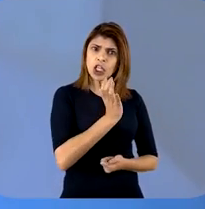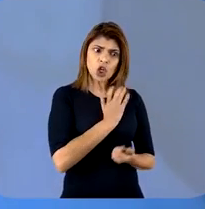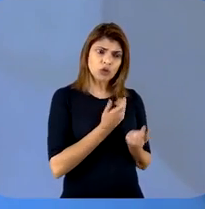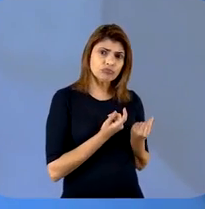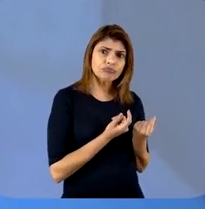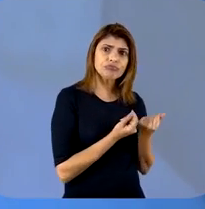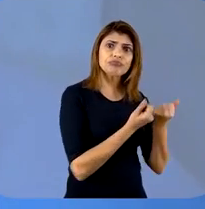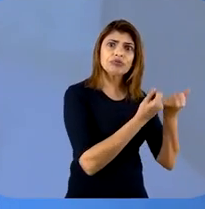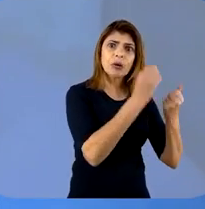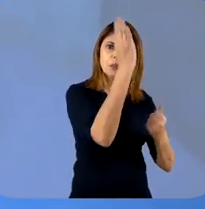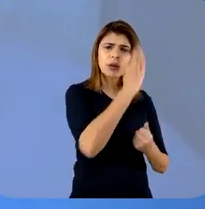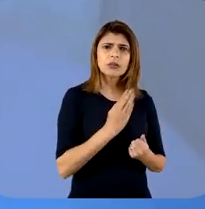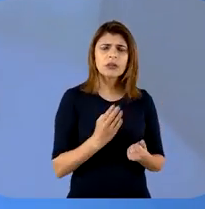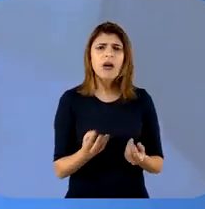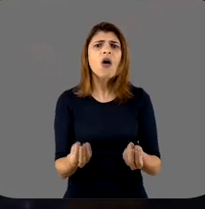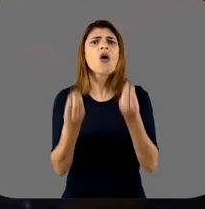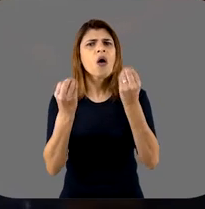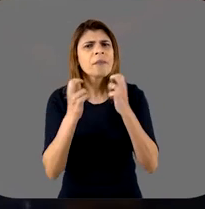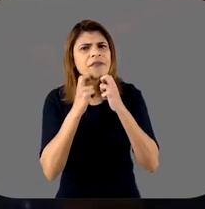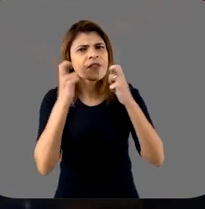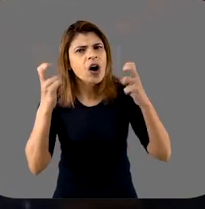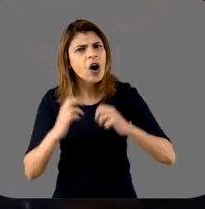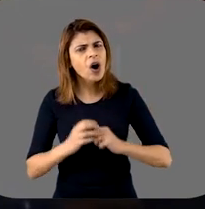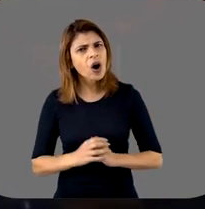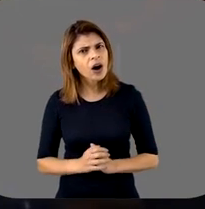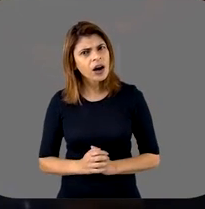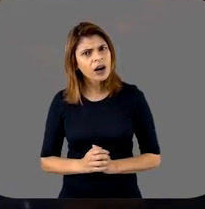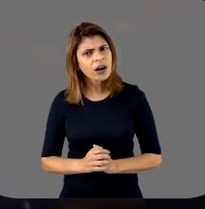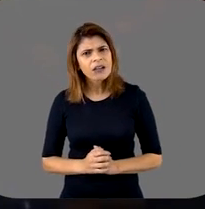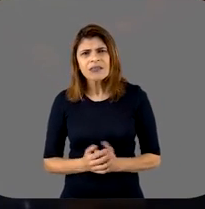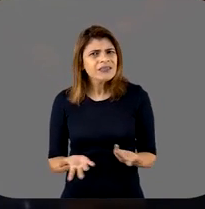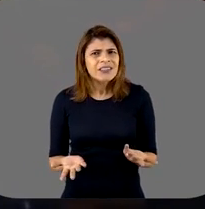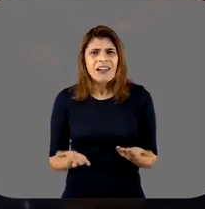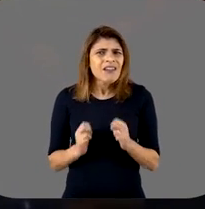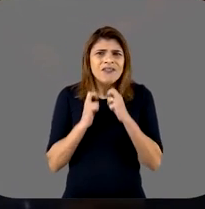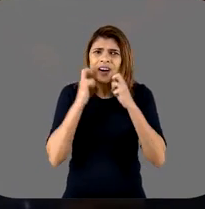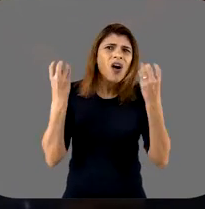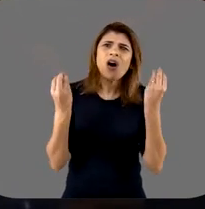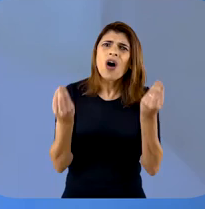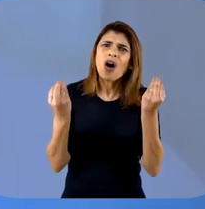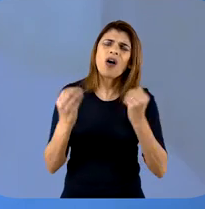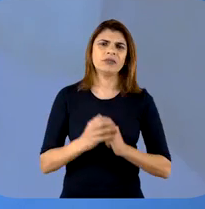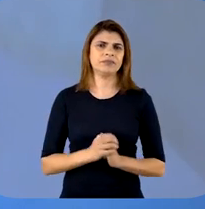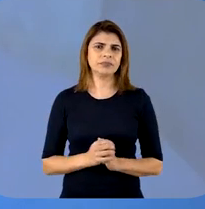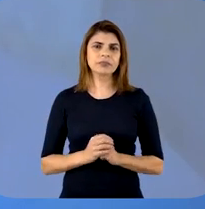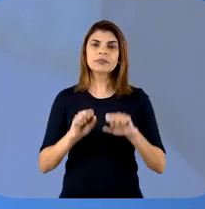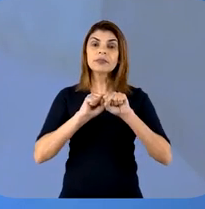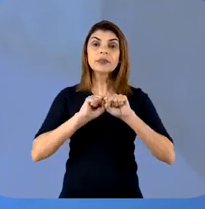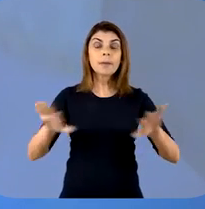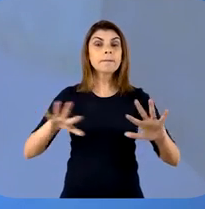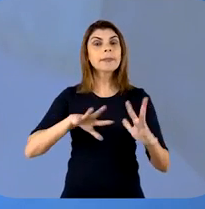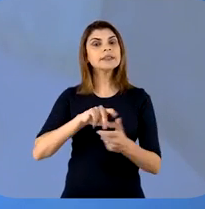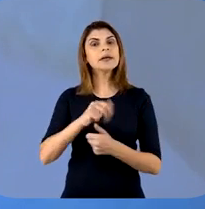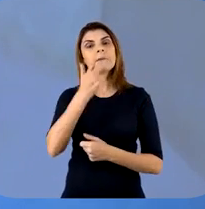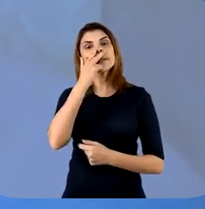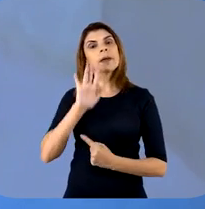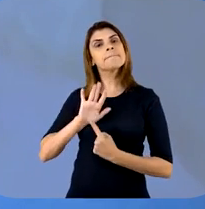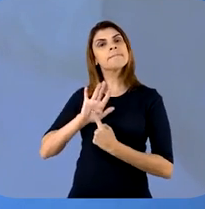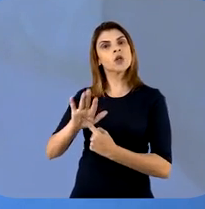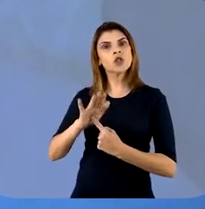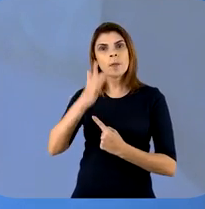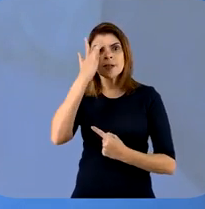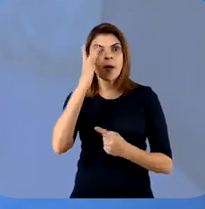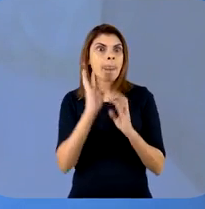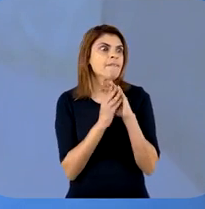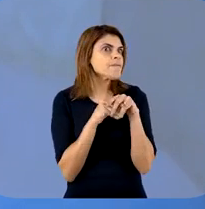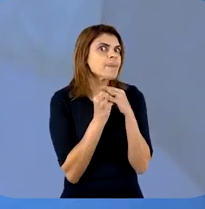Brasil. É um escândalo isso, né? Então, nós vemos assim que a pandemia simplesmente mostrou as